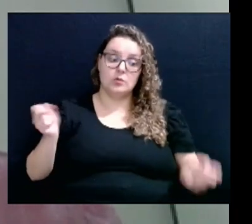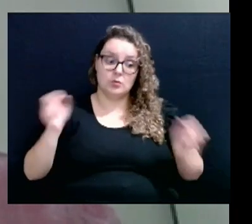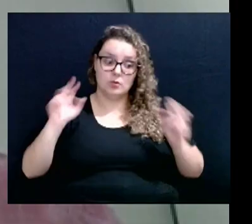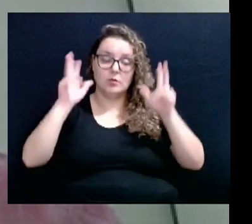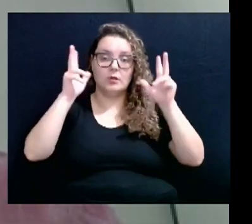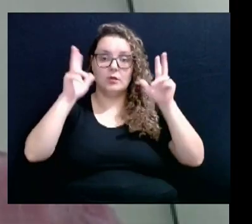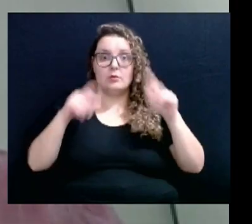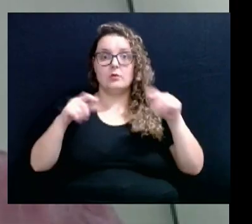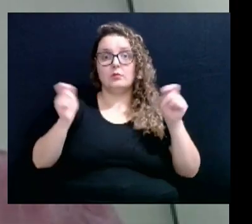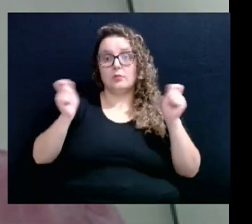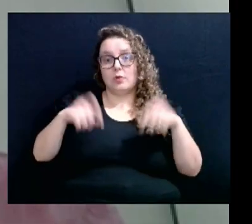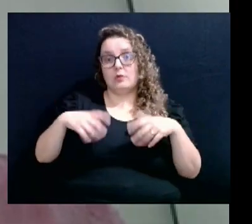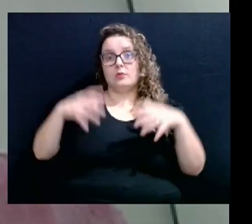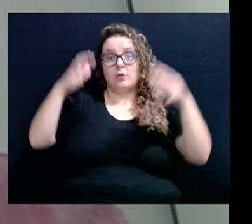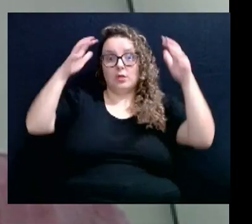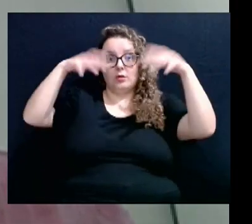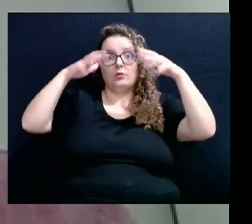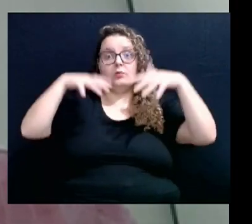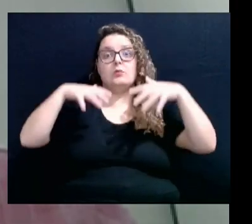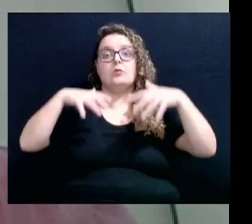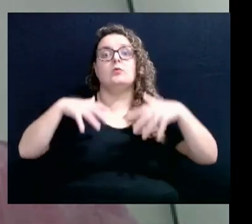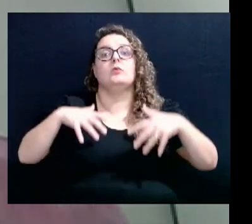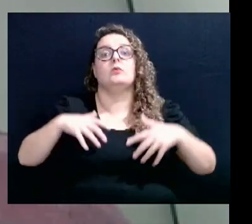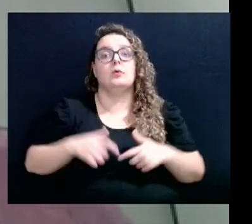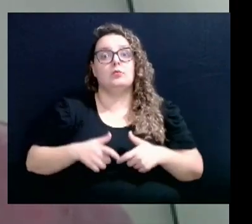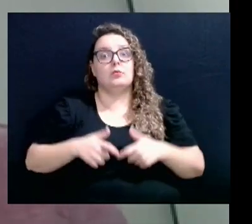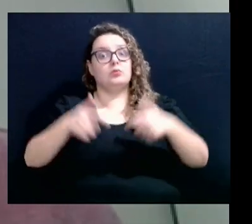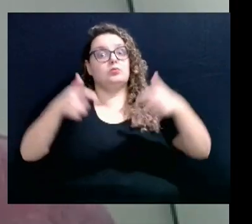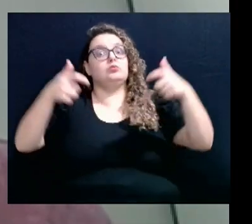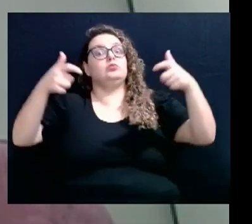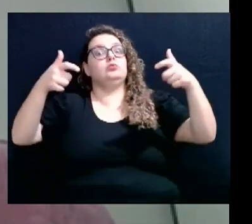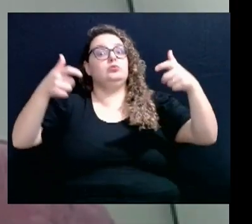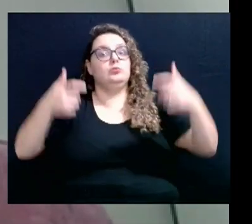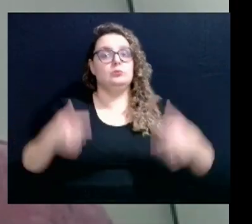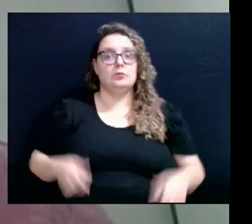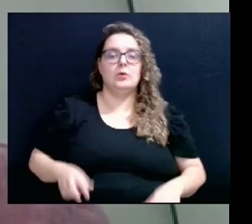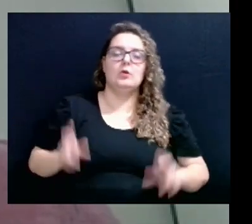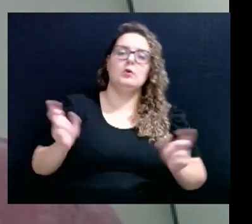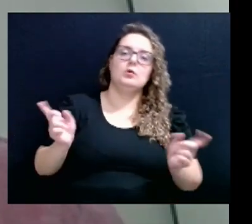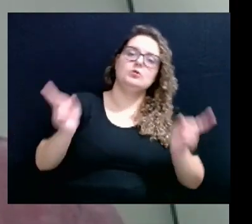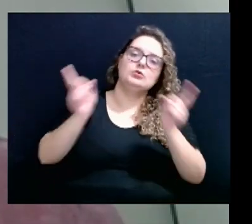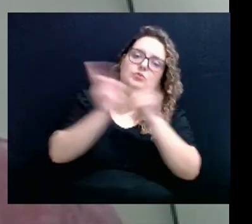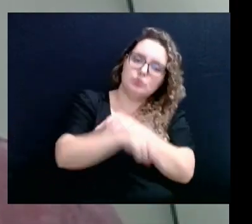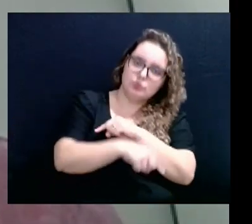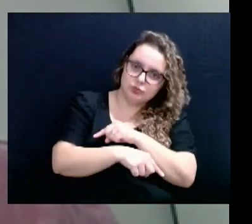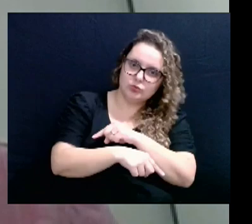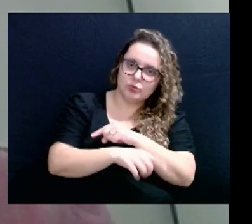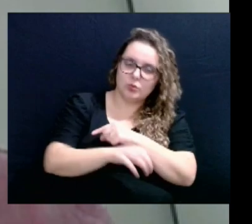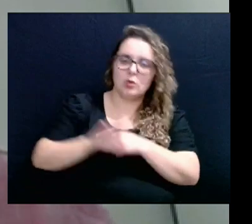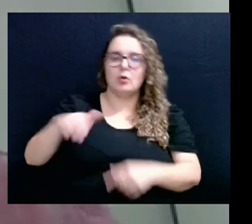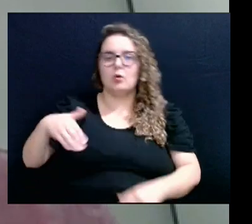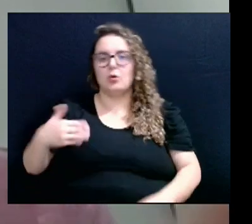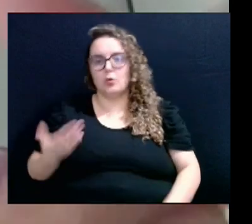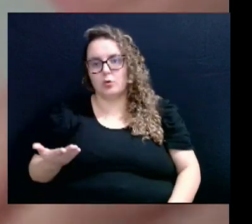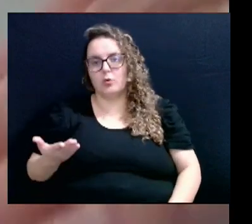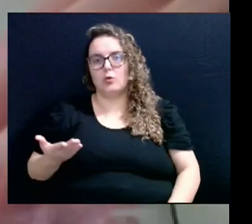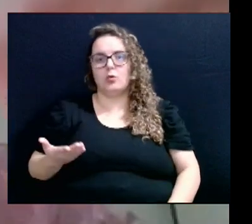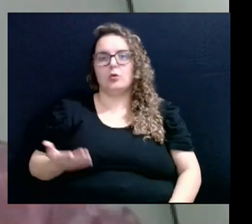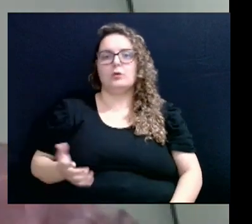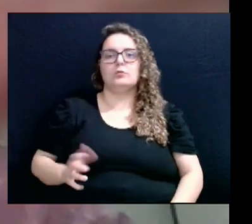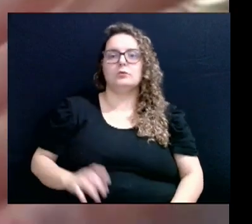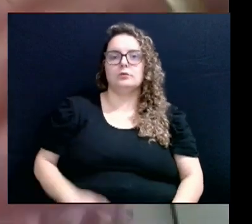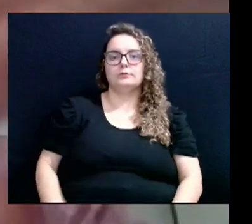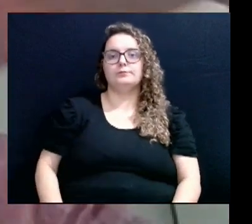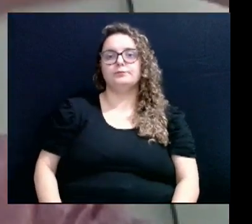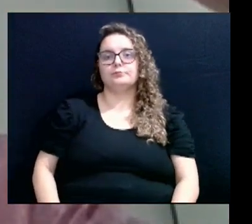de chuvas bastante volumosas. Ao contrário, quando a gente tem essa situação oposta, né, e acaba que essa frente fria